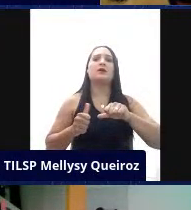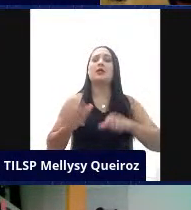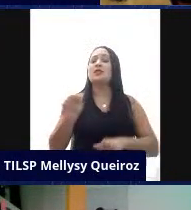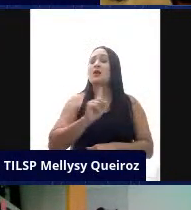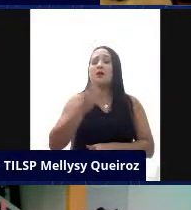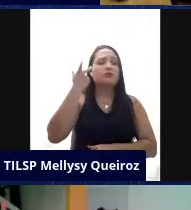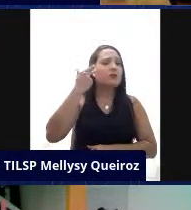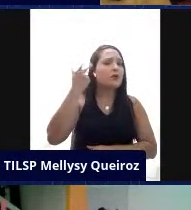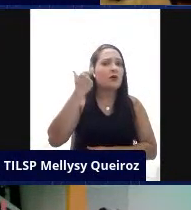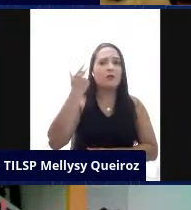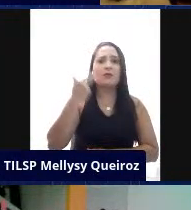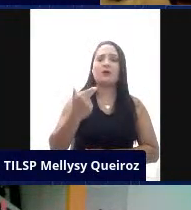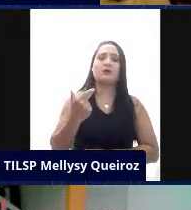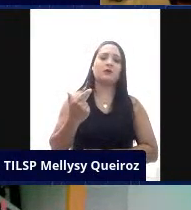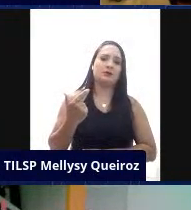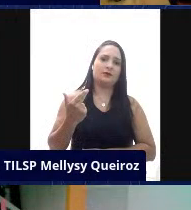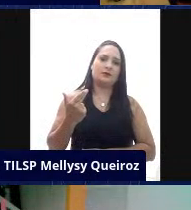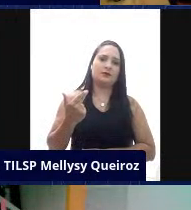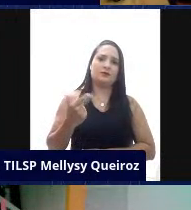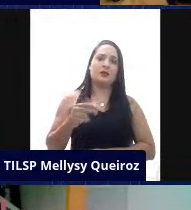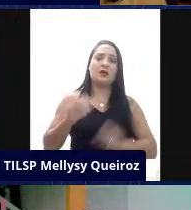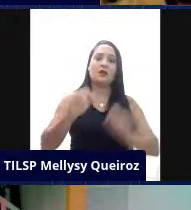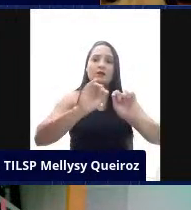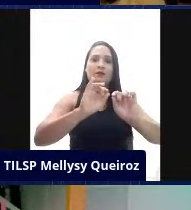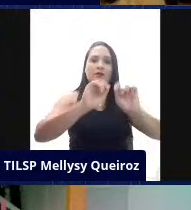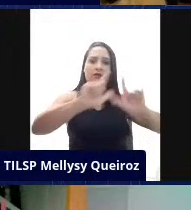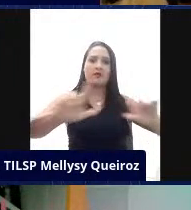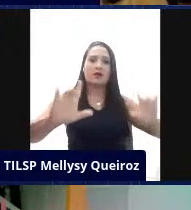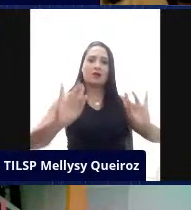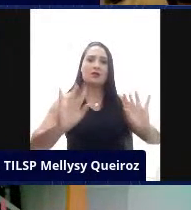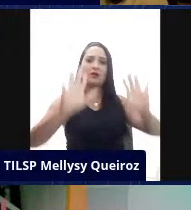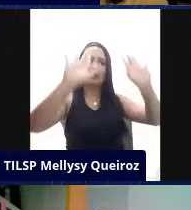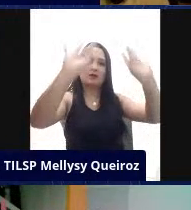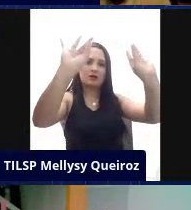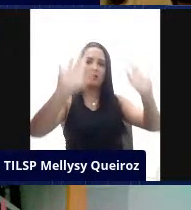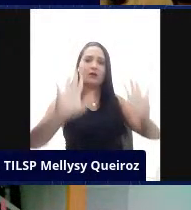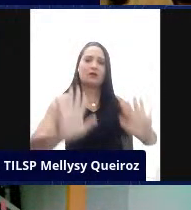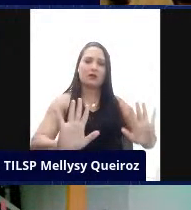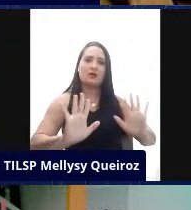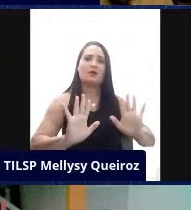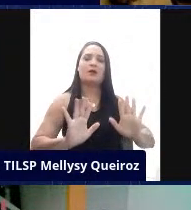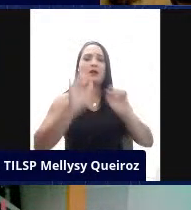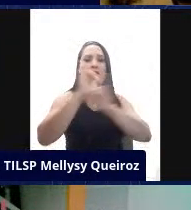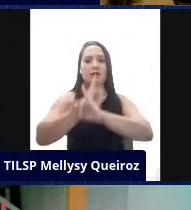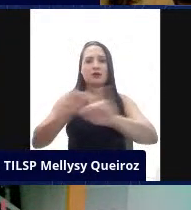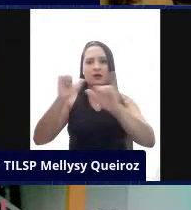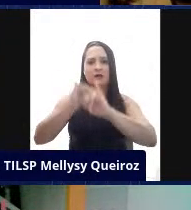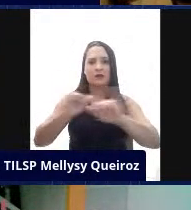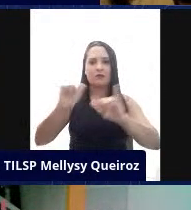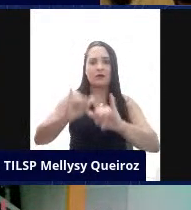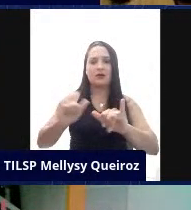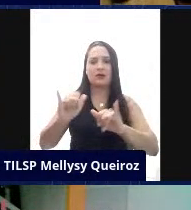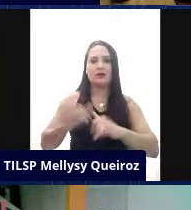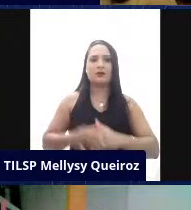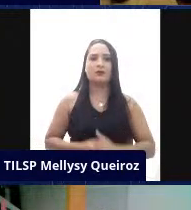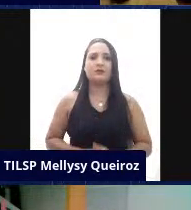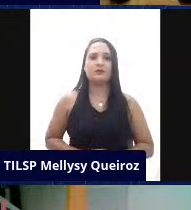também. Então, esse é o cartaz da campanha, muito legal, pela divisão do trabalho doméstico. Me dá só um